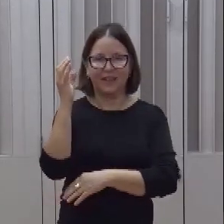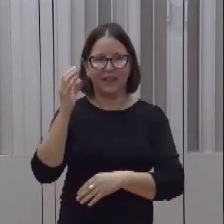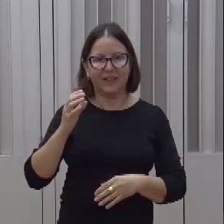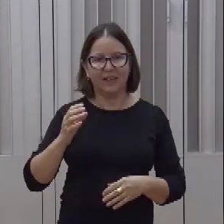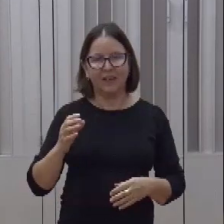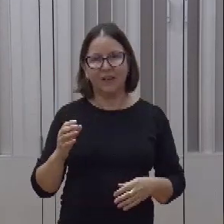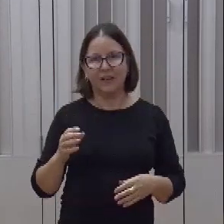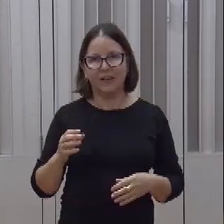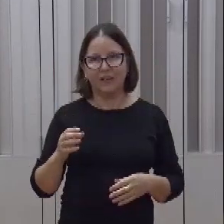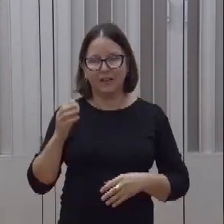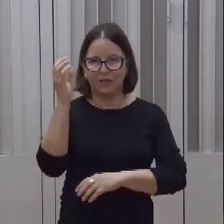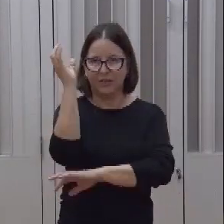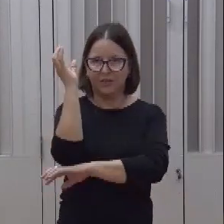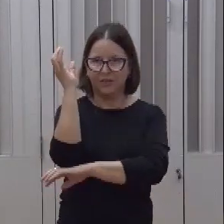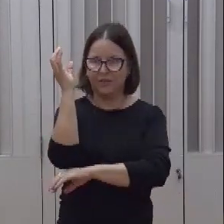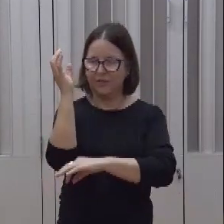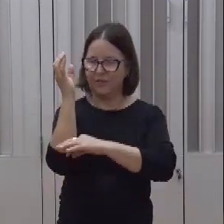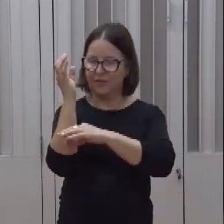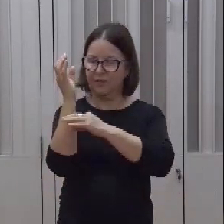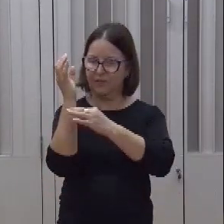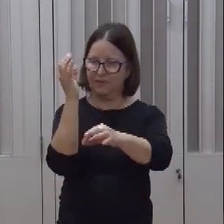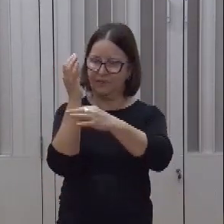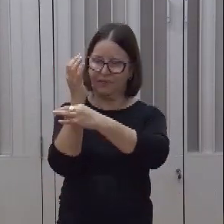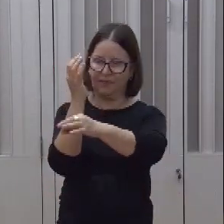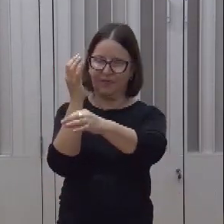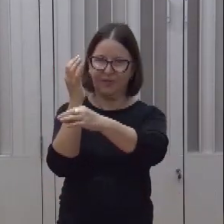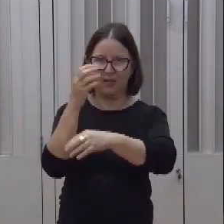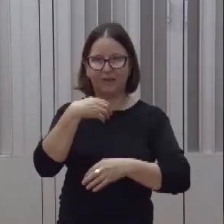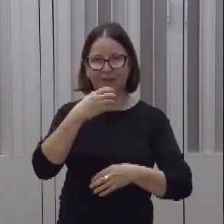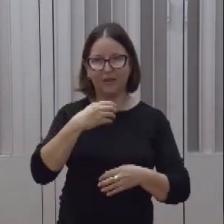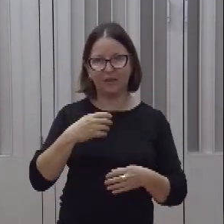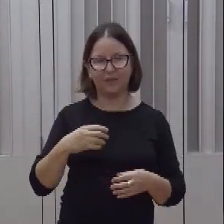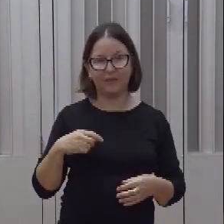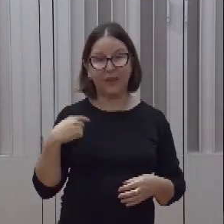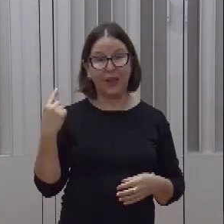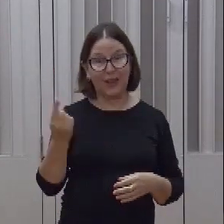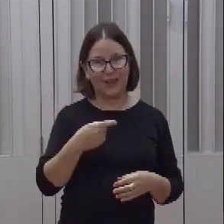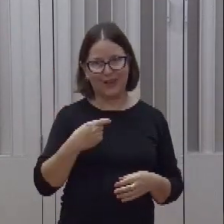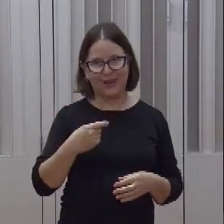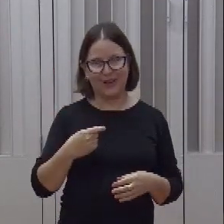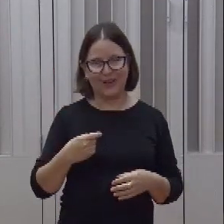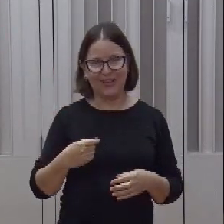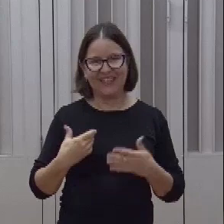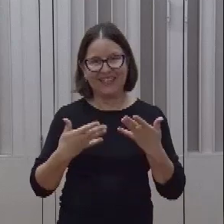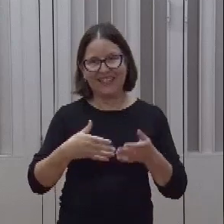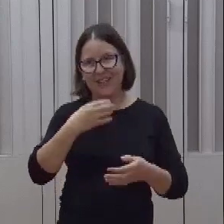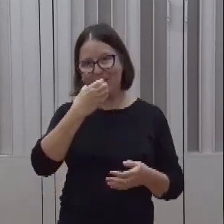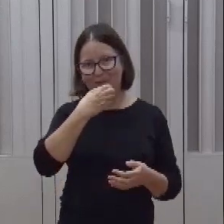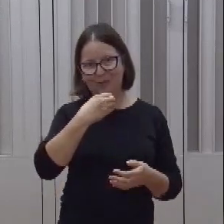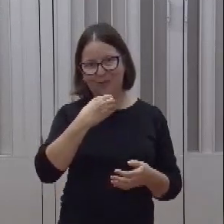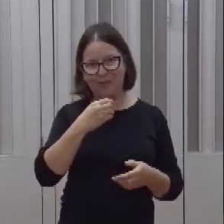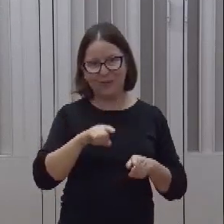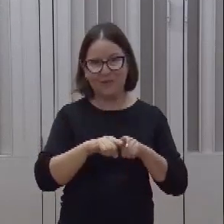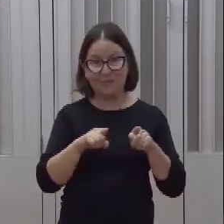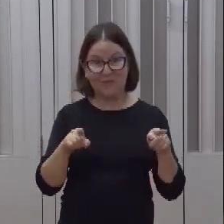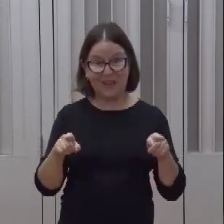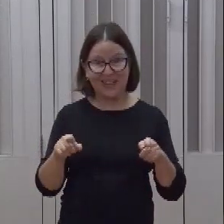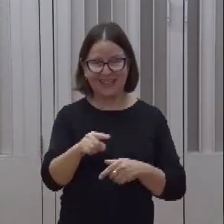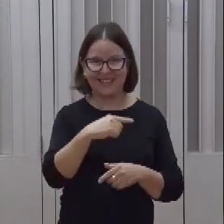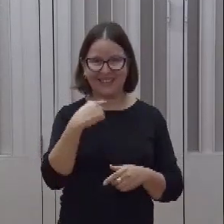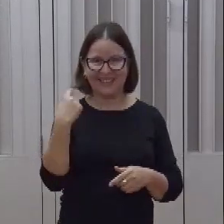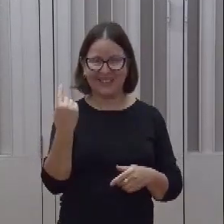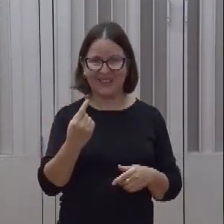Os ramos é que dão fruto. Ou seja, nós é que vamos frutificar. Mas nós vamos